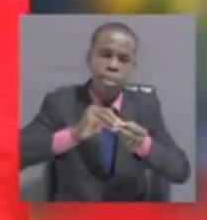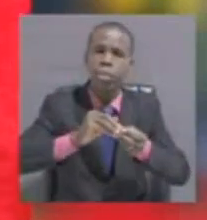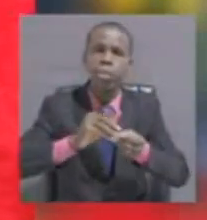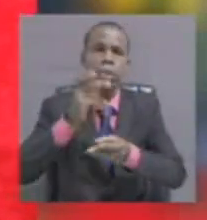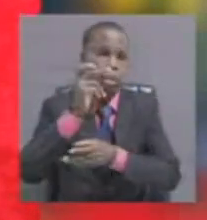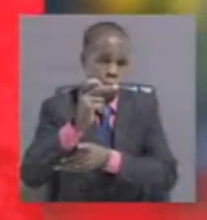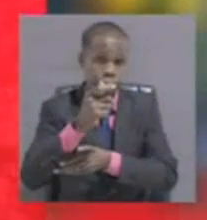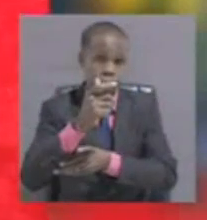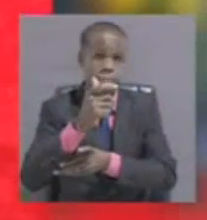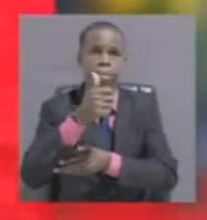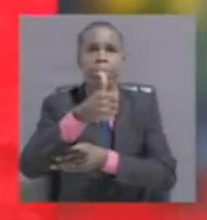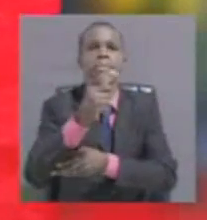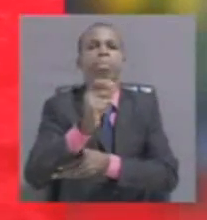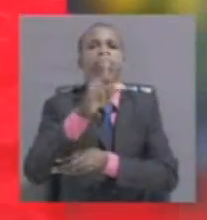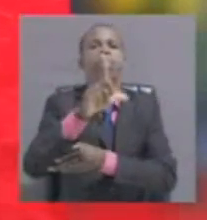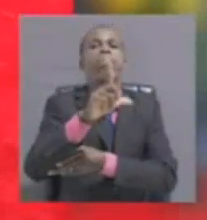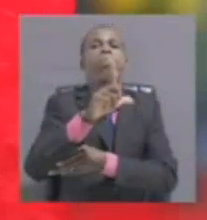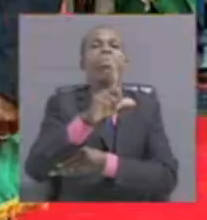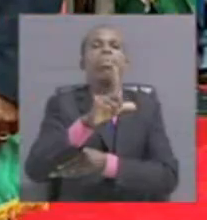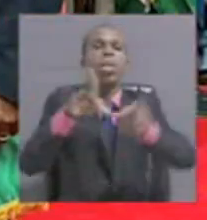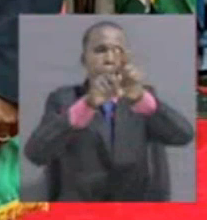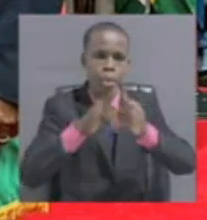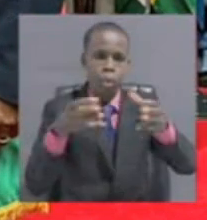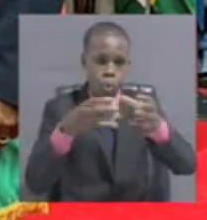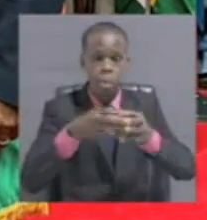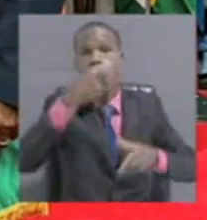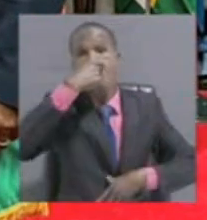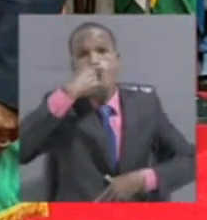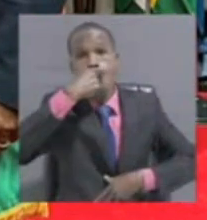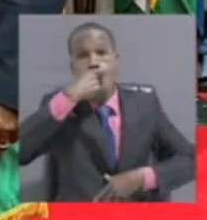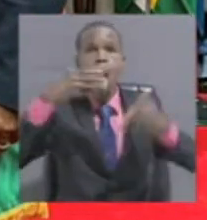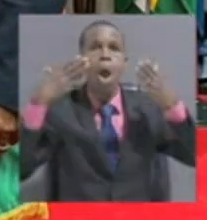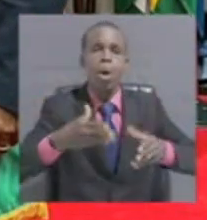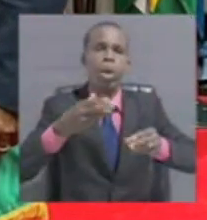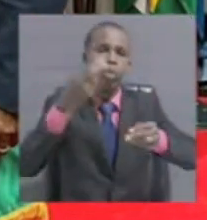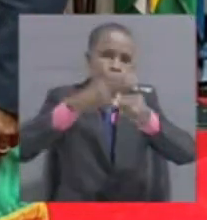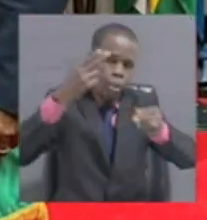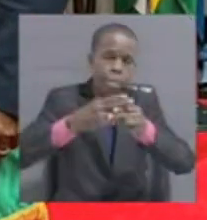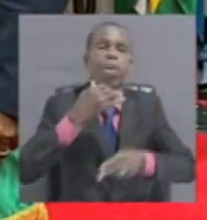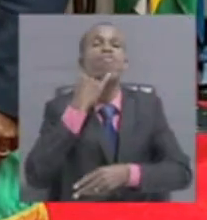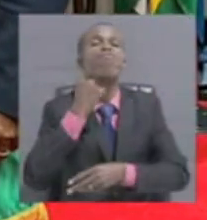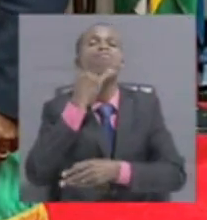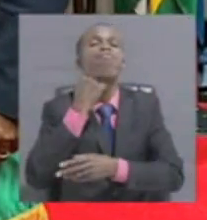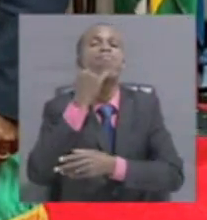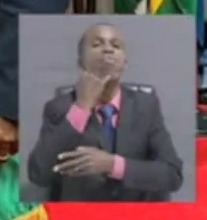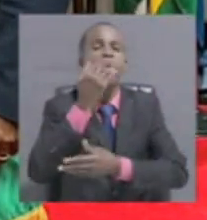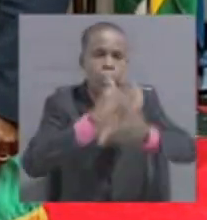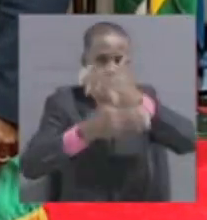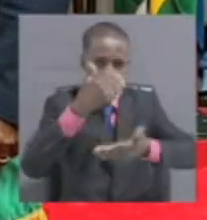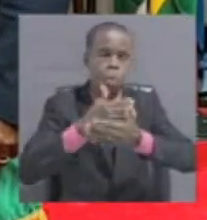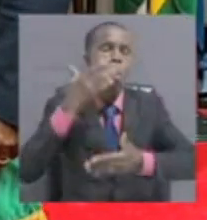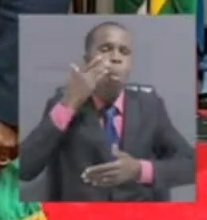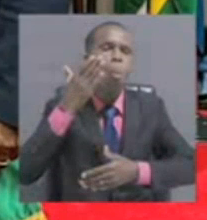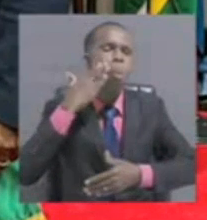Epalanga Chivukuvuku Plaunita. O PAP, sigla inglesa, pela qual é conhecido,